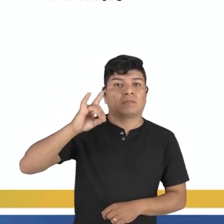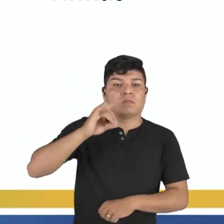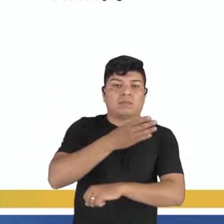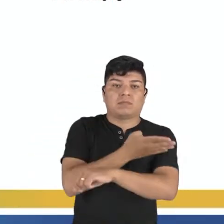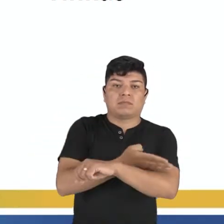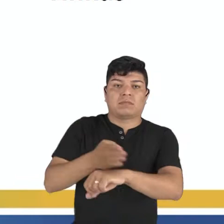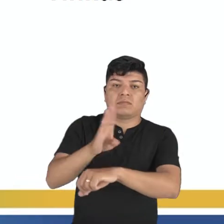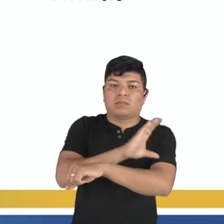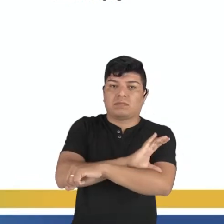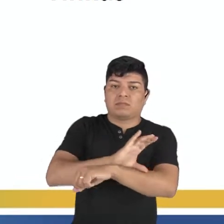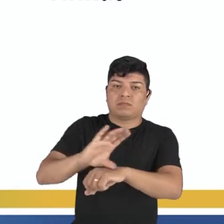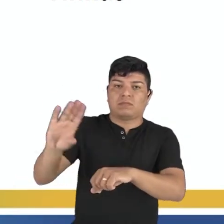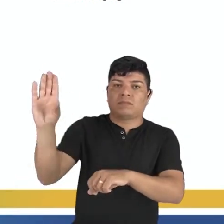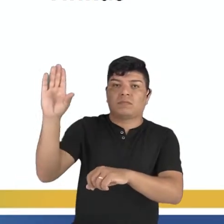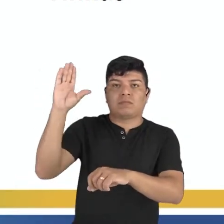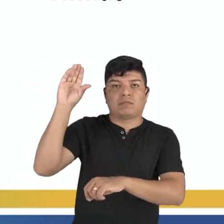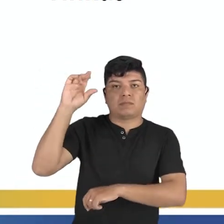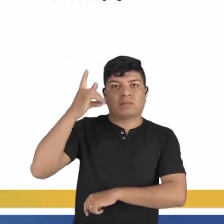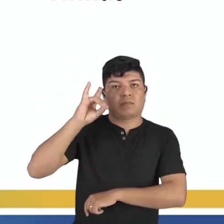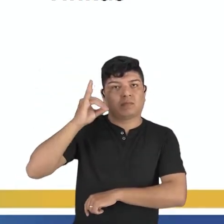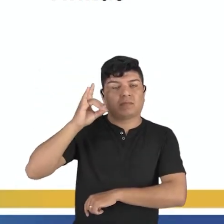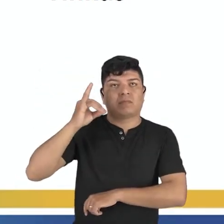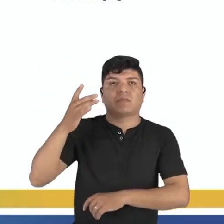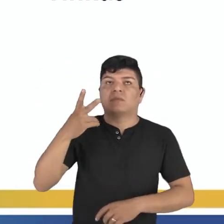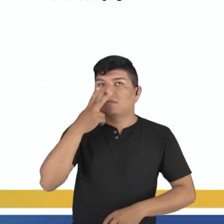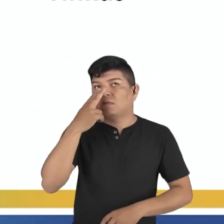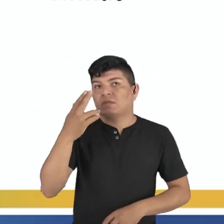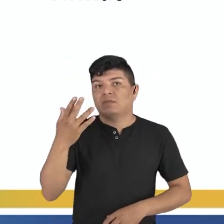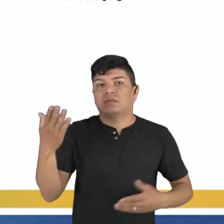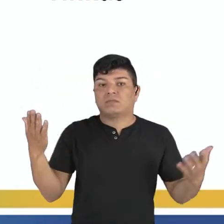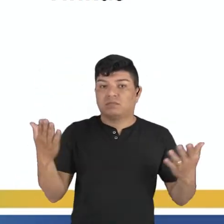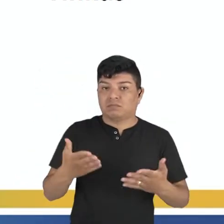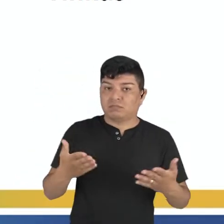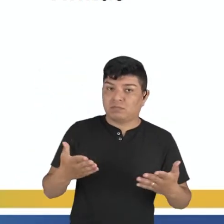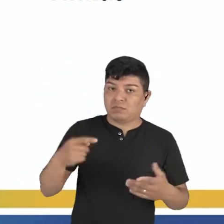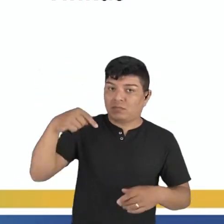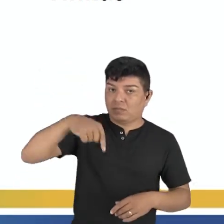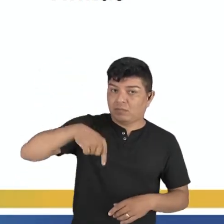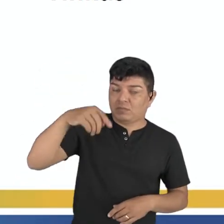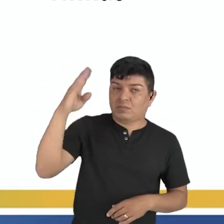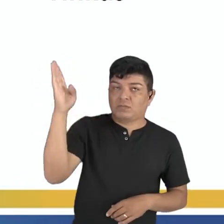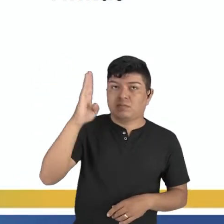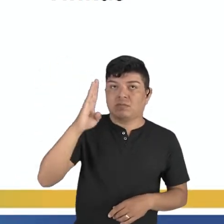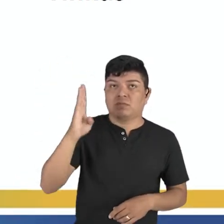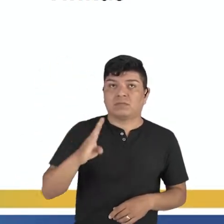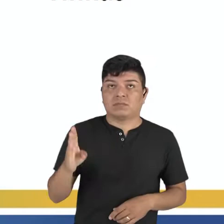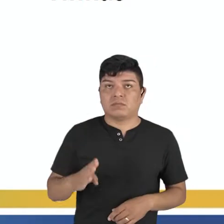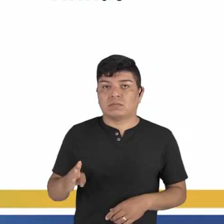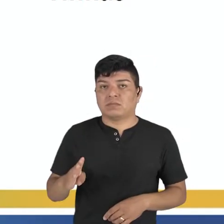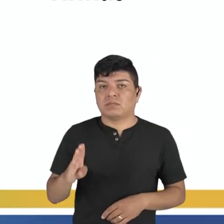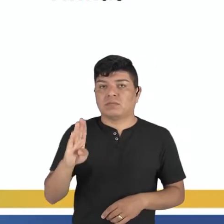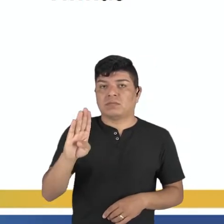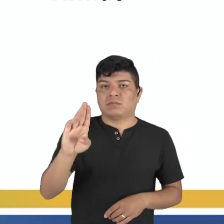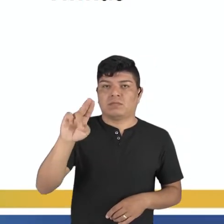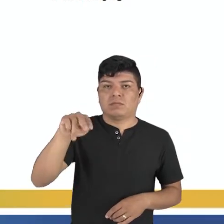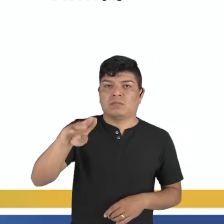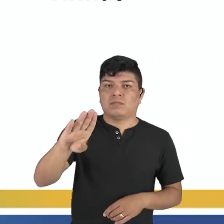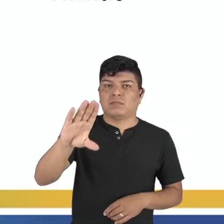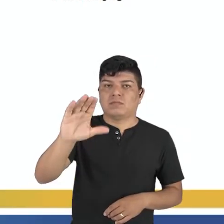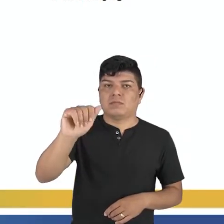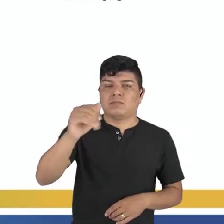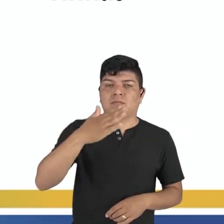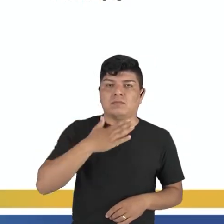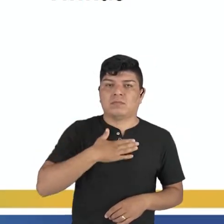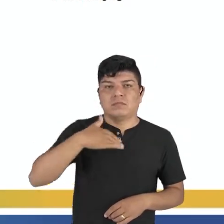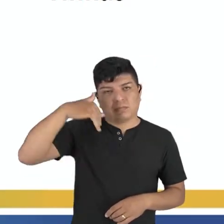tradição e cultura da Bolívia. É como se fosse aqui, eu diria assim, o Bumba Meu Boi, né? Do Amazonas. É uma dança especificamente cultural da Amazônia,